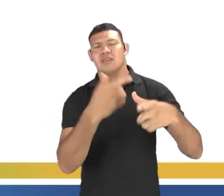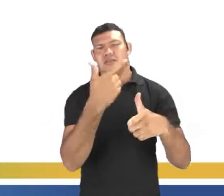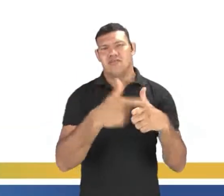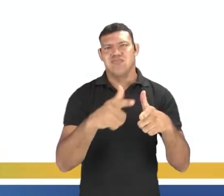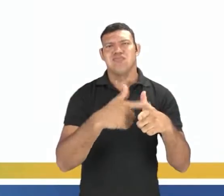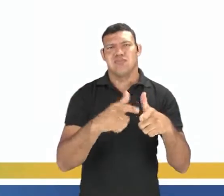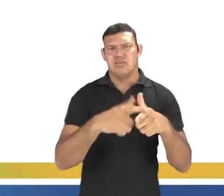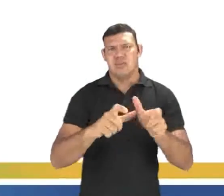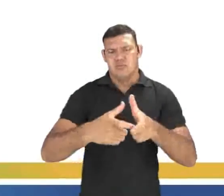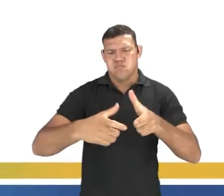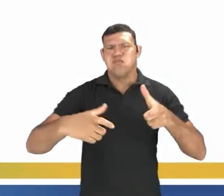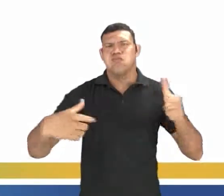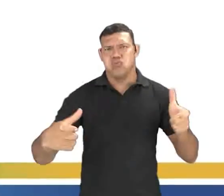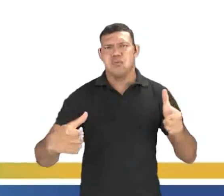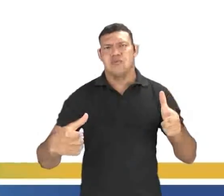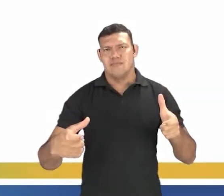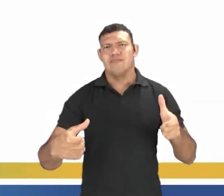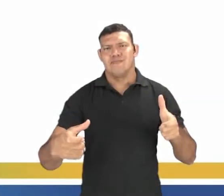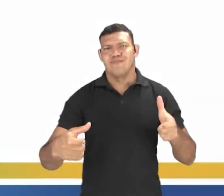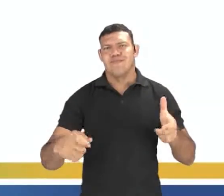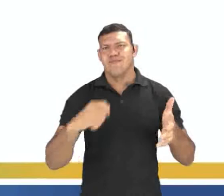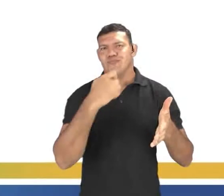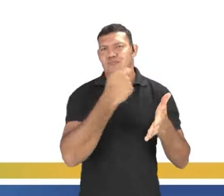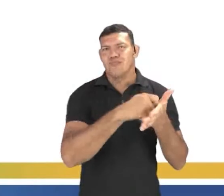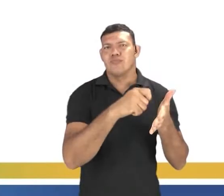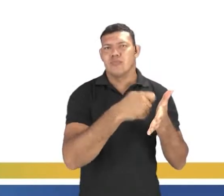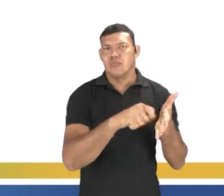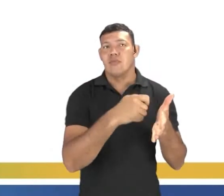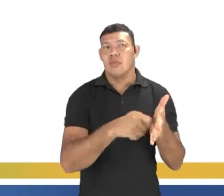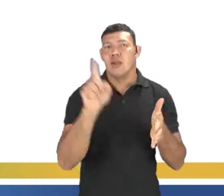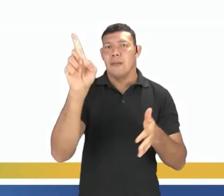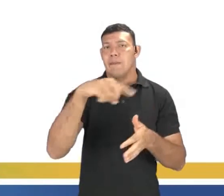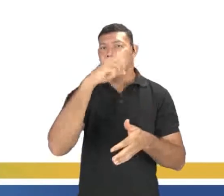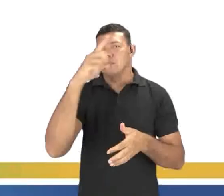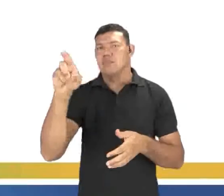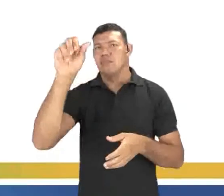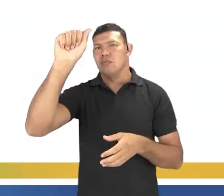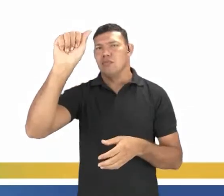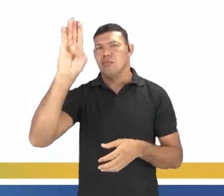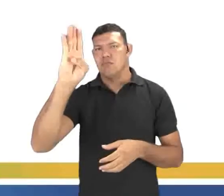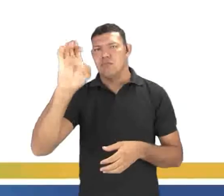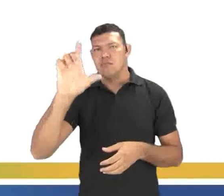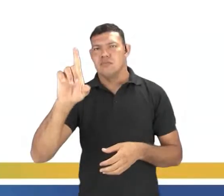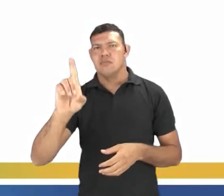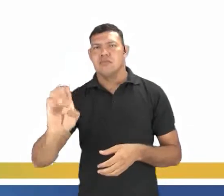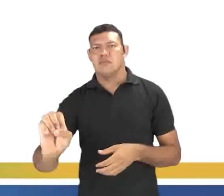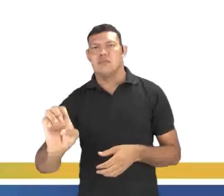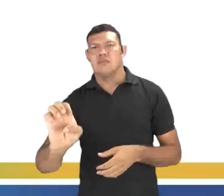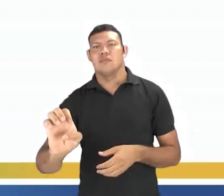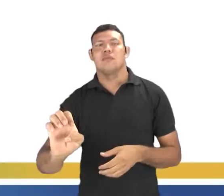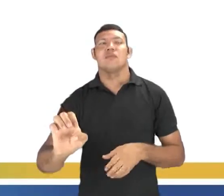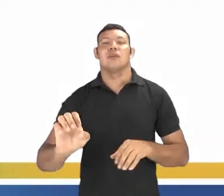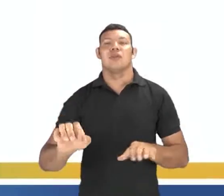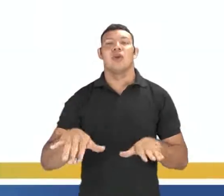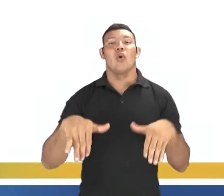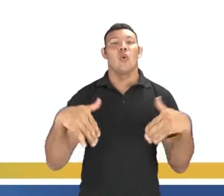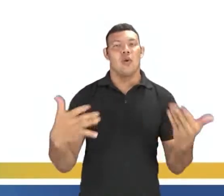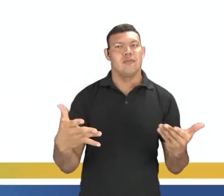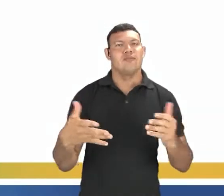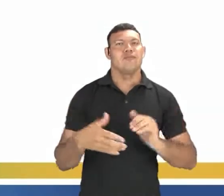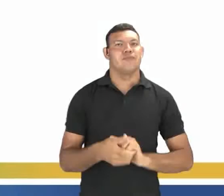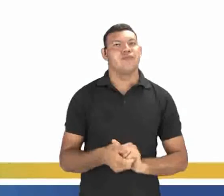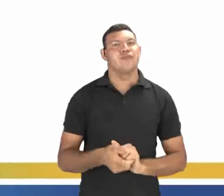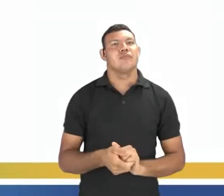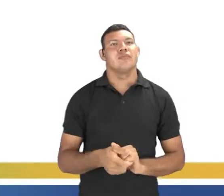os mais relatados no Brasil. Marque a alternativa que indica esses problemas. Vamos lá, gente. Isso de acordo com o